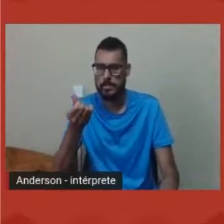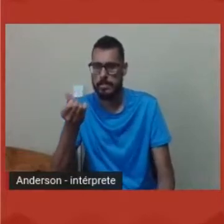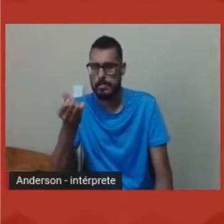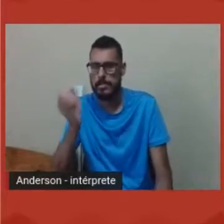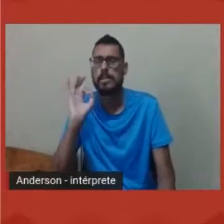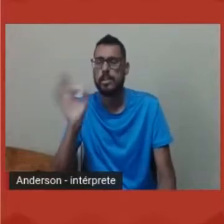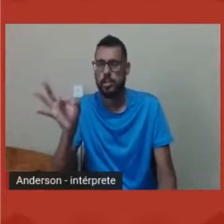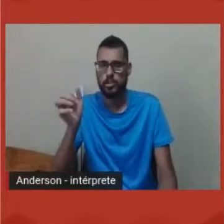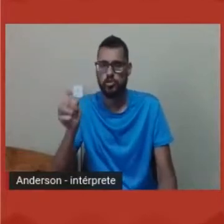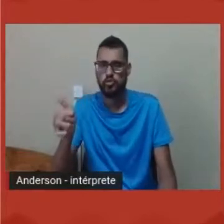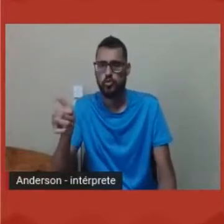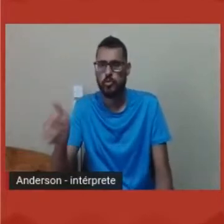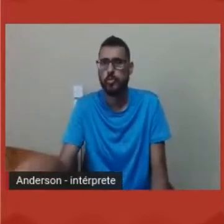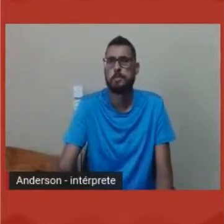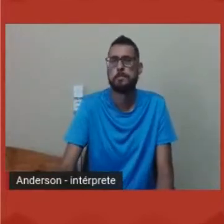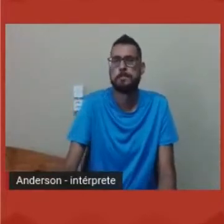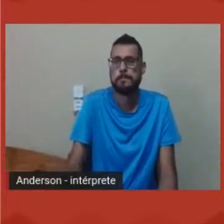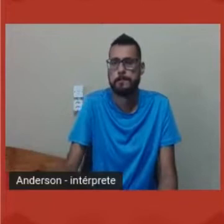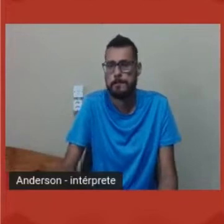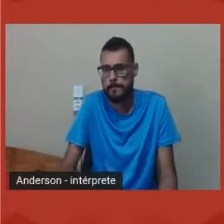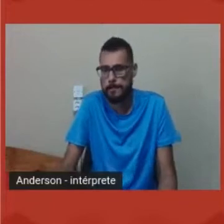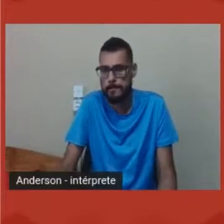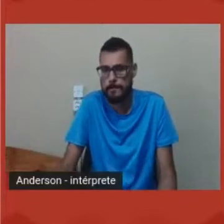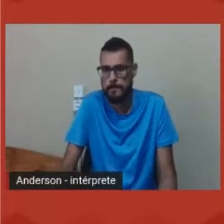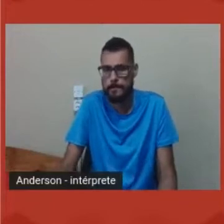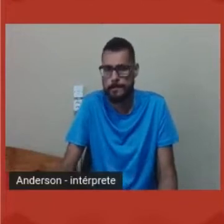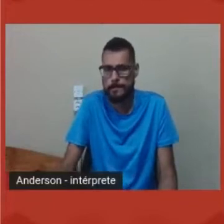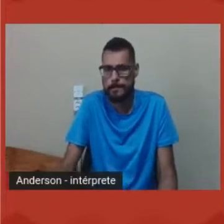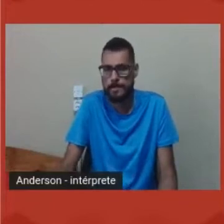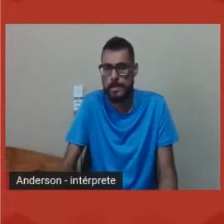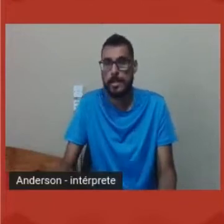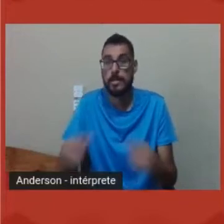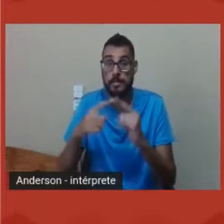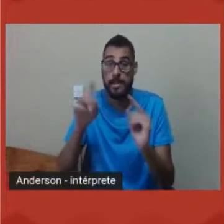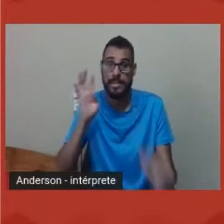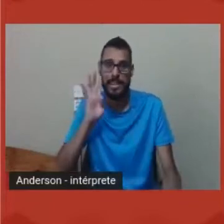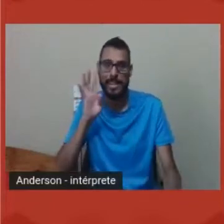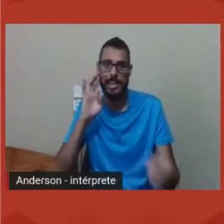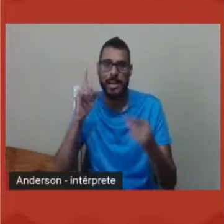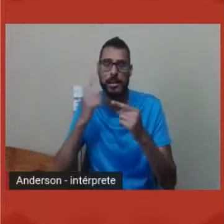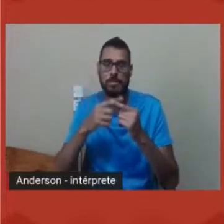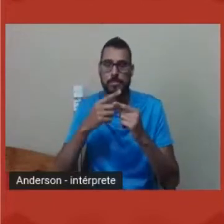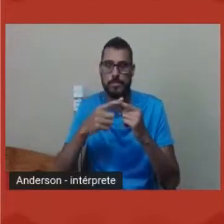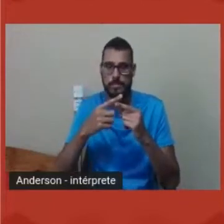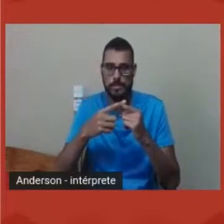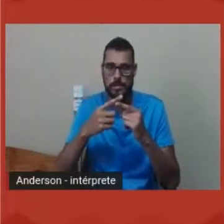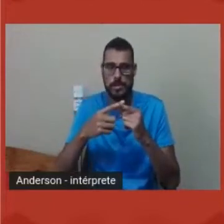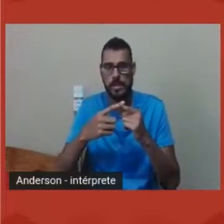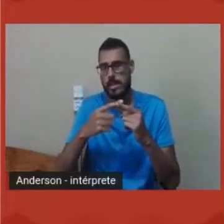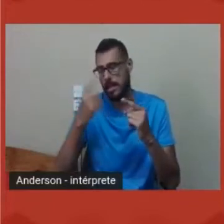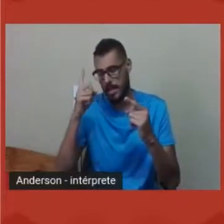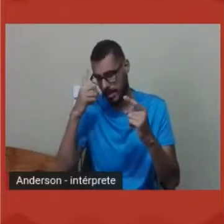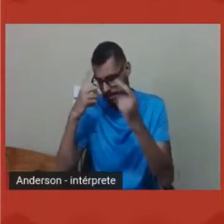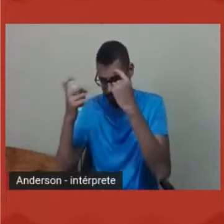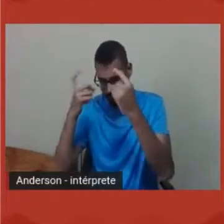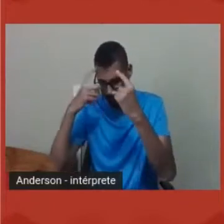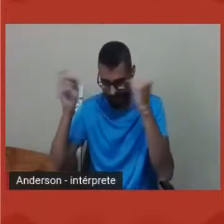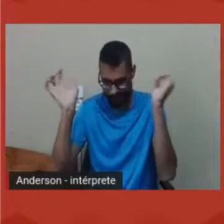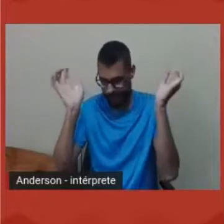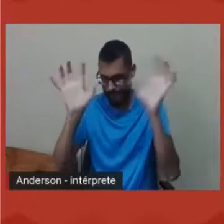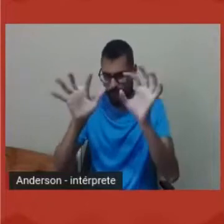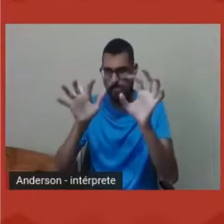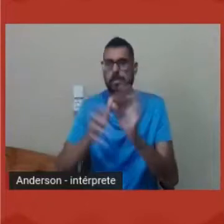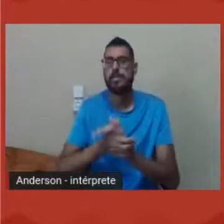Isso. Joia. Mas está bem legal mesmo, porque assim, viajou, é brainstorm, né? Abre e